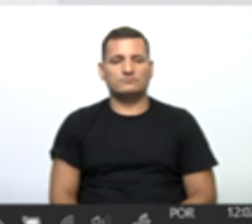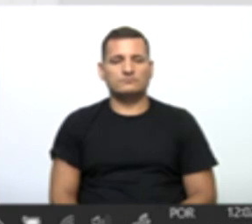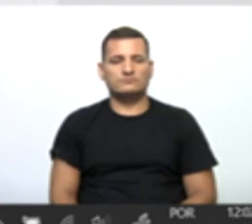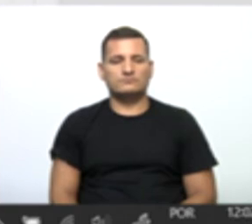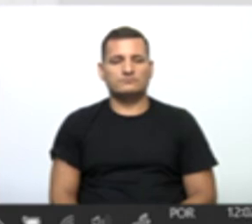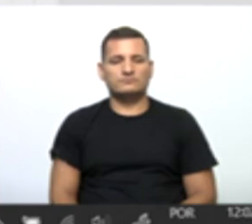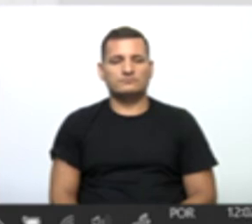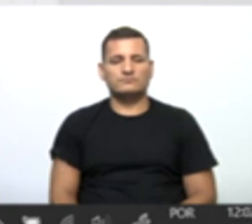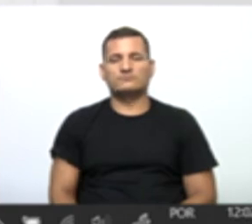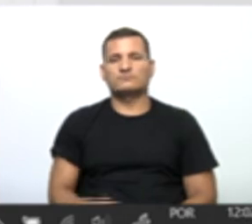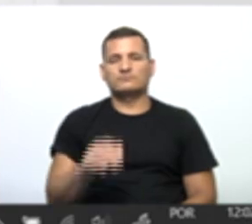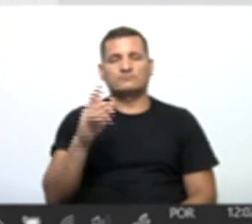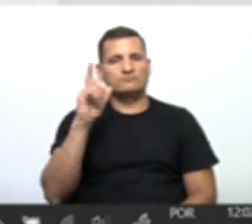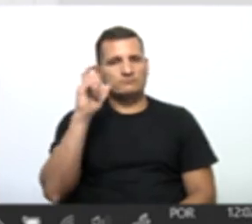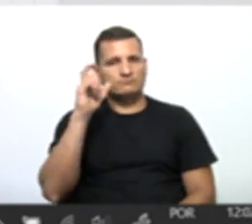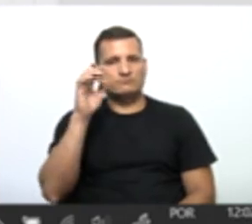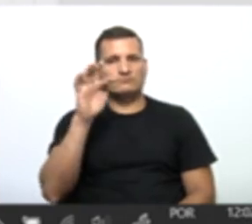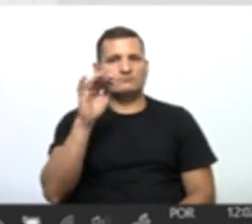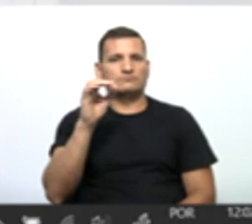outro menu?